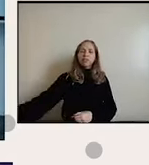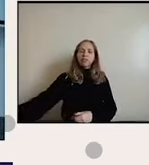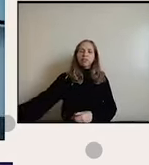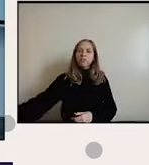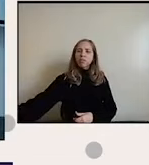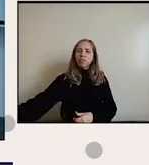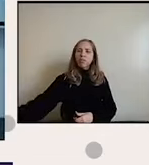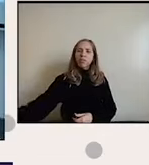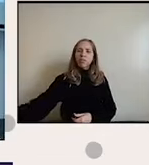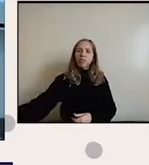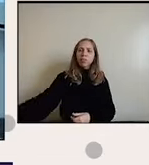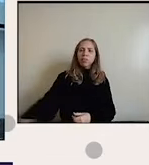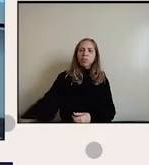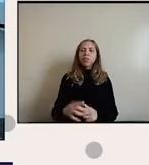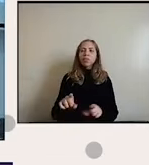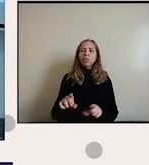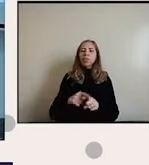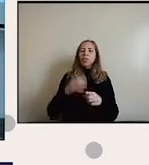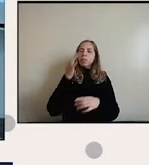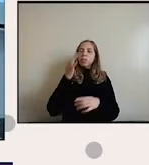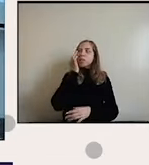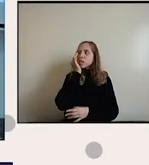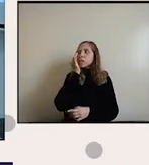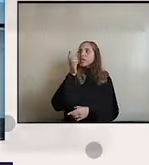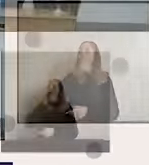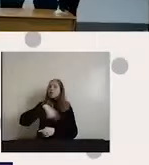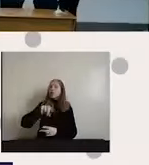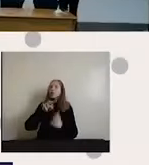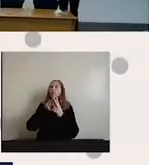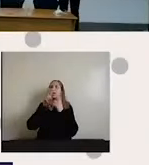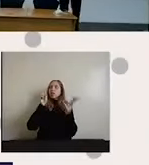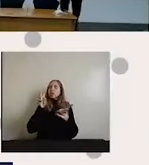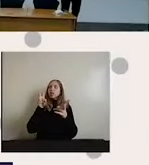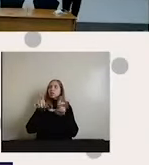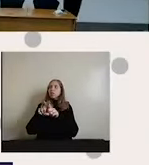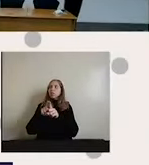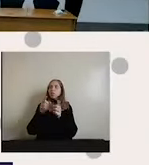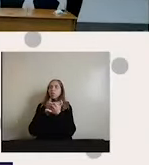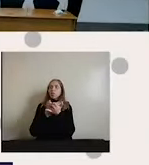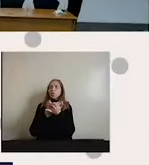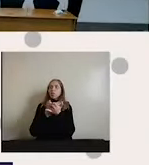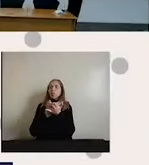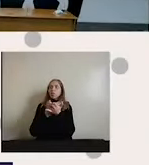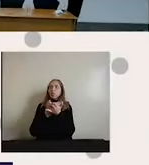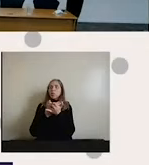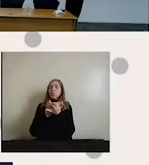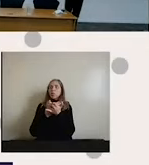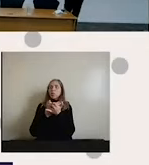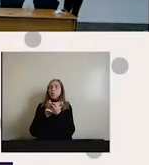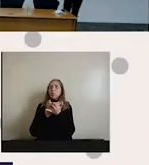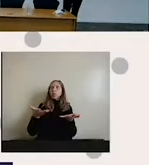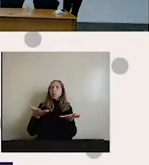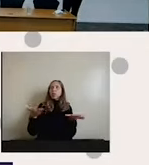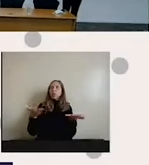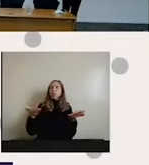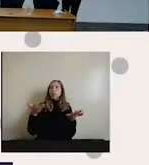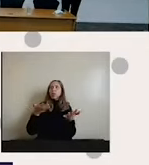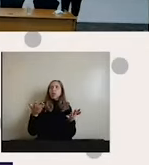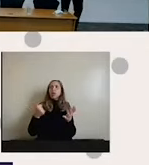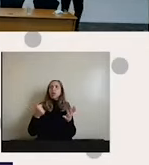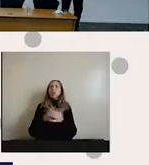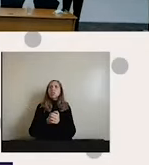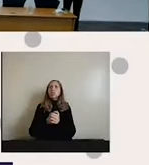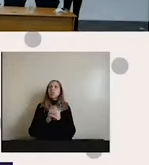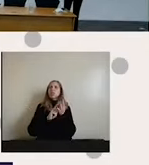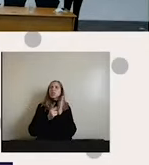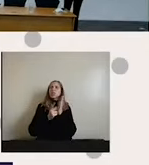que está à distância. Começar meu cronômetro agora, para não me perder aqui. Agradeço a organização do evento, doutor